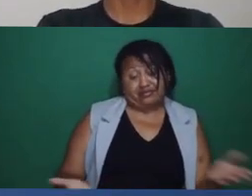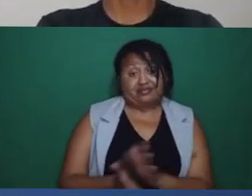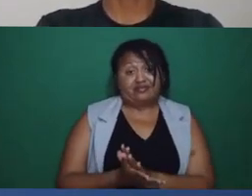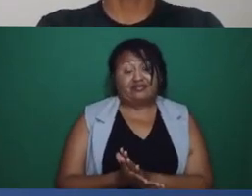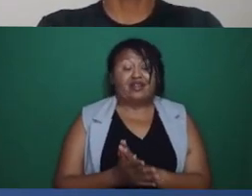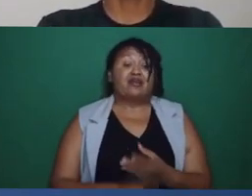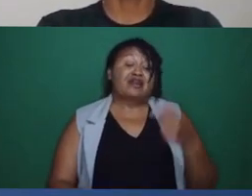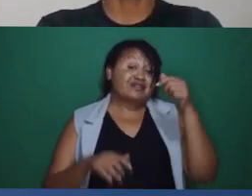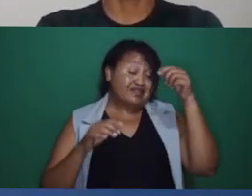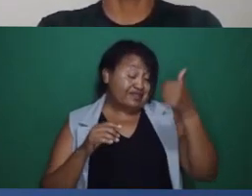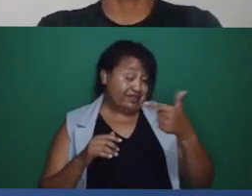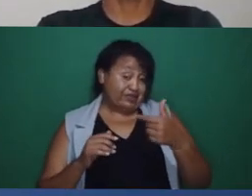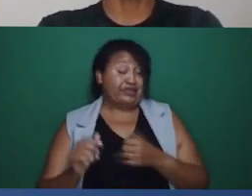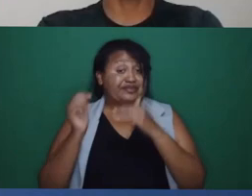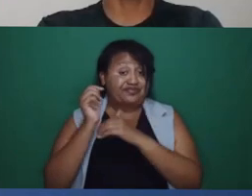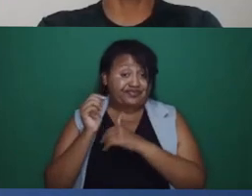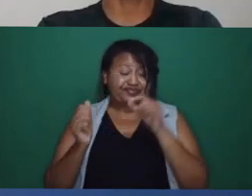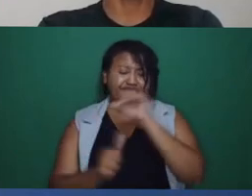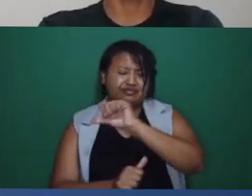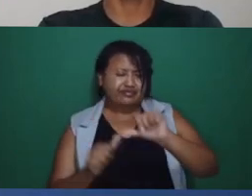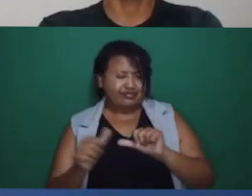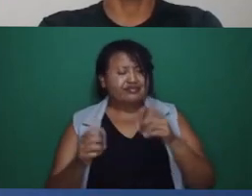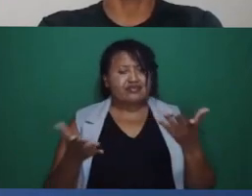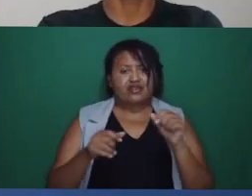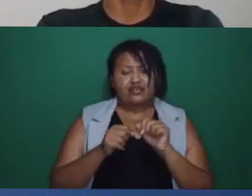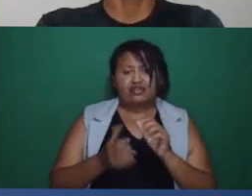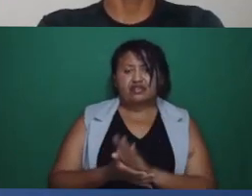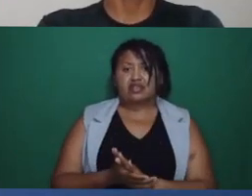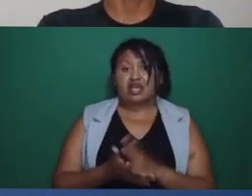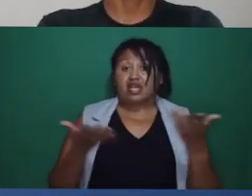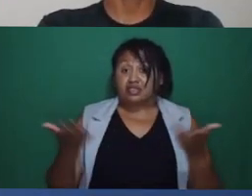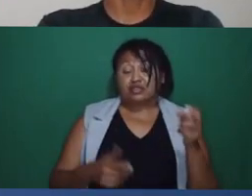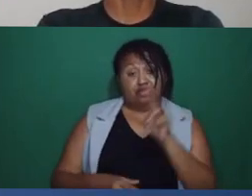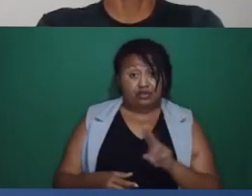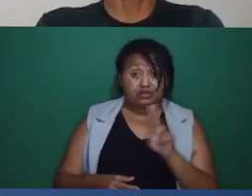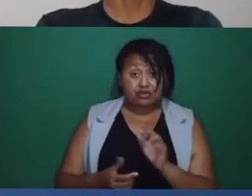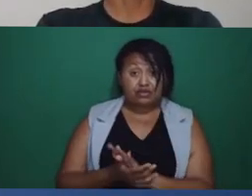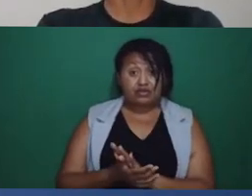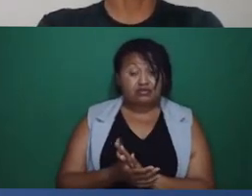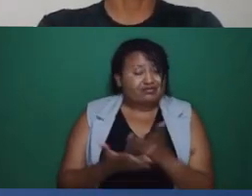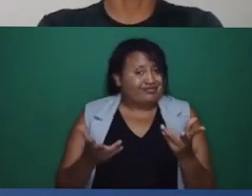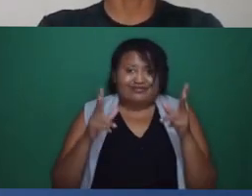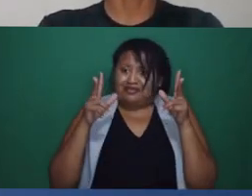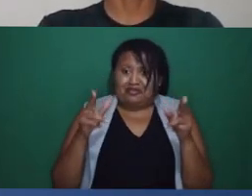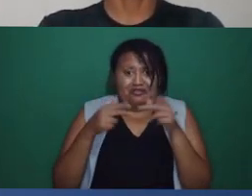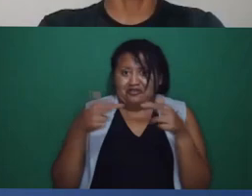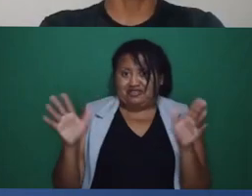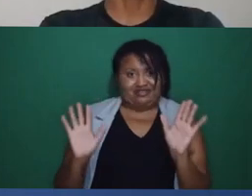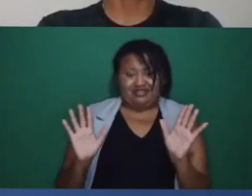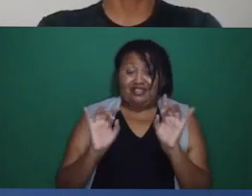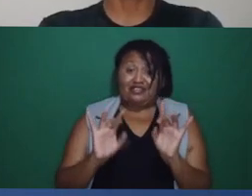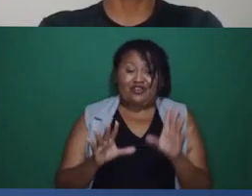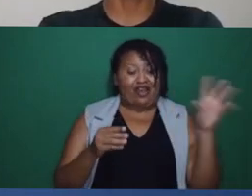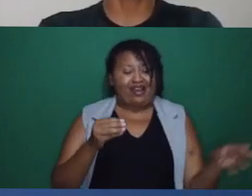para segunda senha essa alteração da senha que foi feita a gente utilizou as mesmas coisas só que